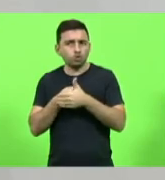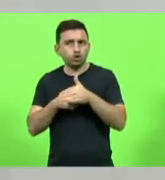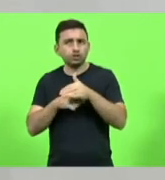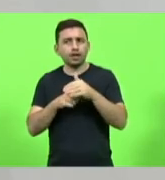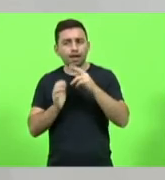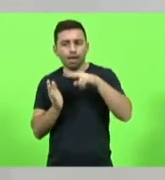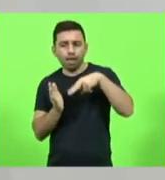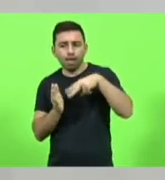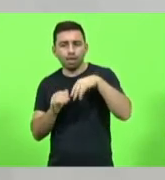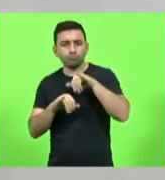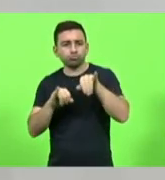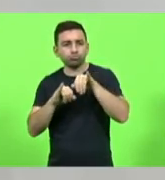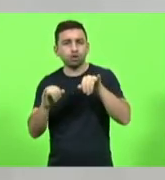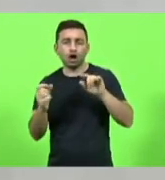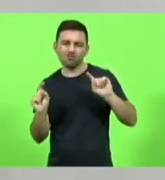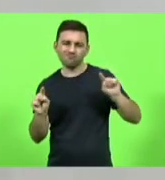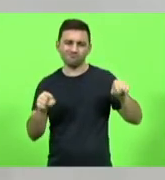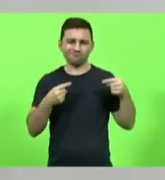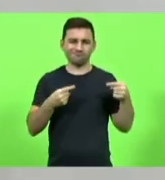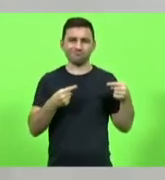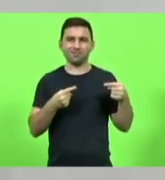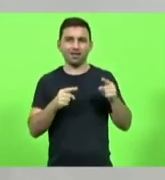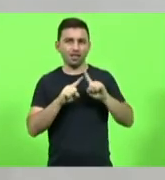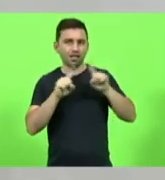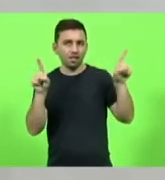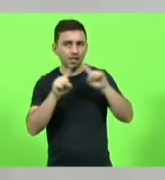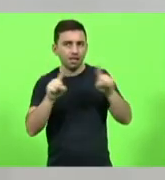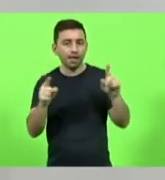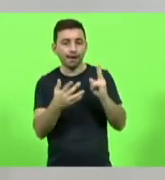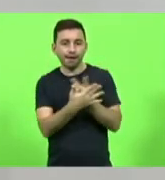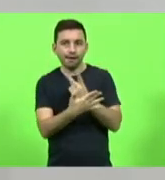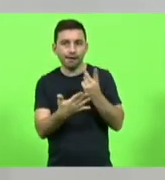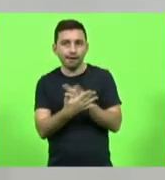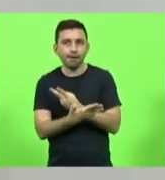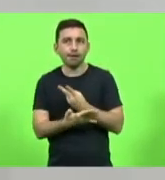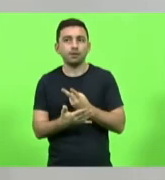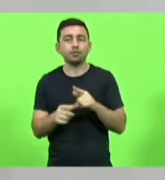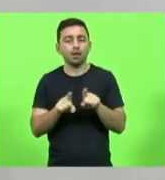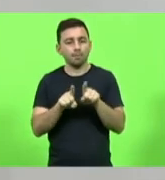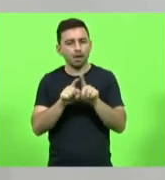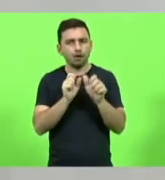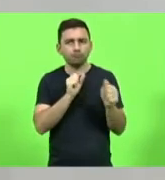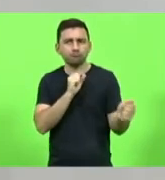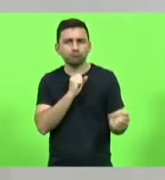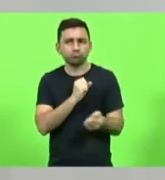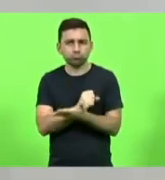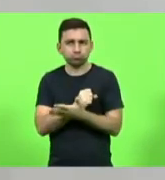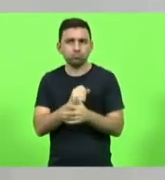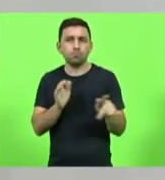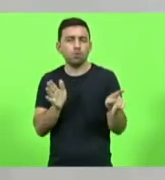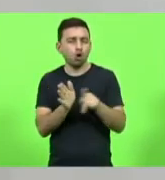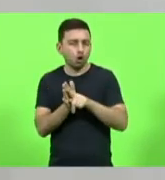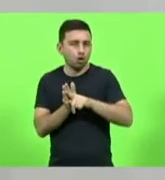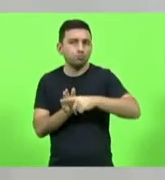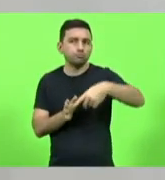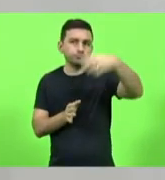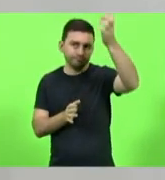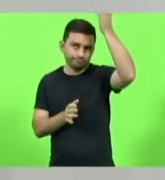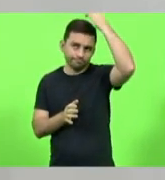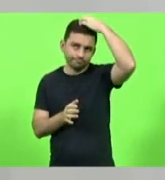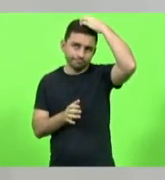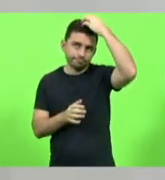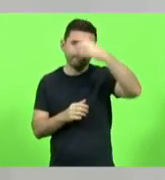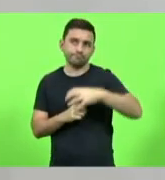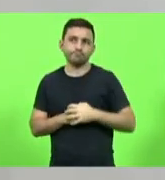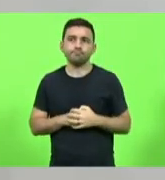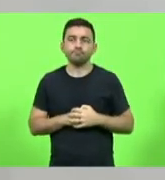fazer oposição, criticando os erros e a corrupção da corte. É um exemplo histórico